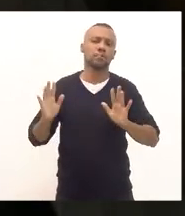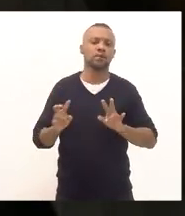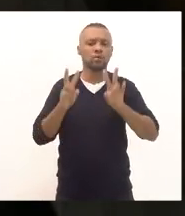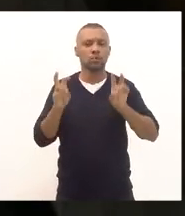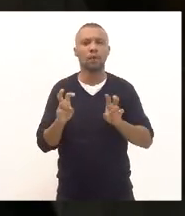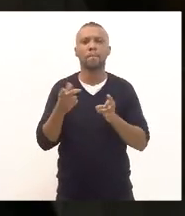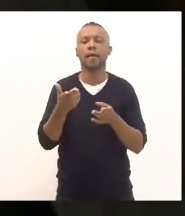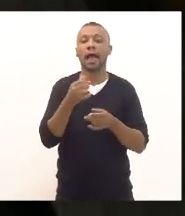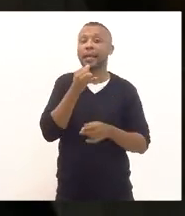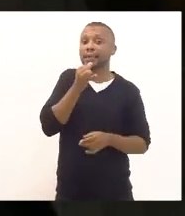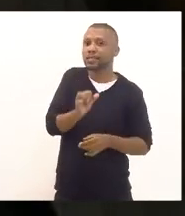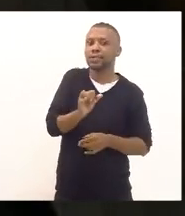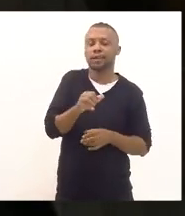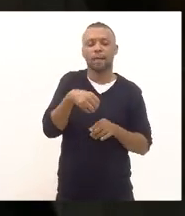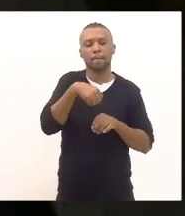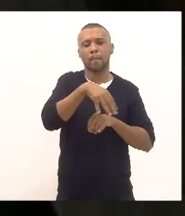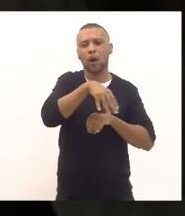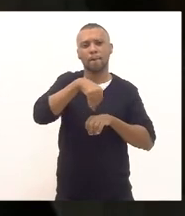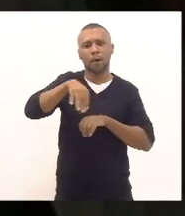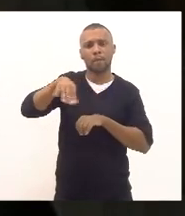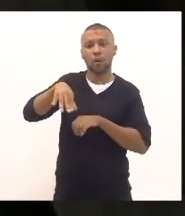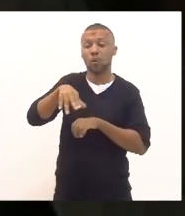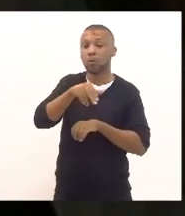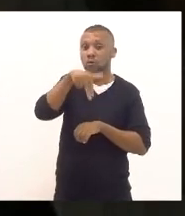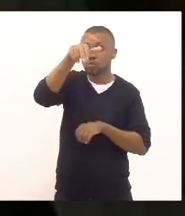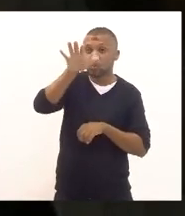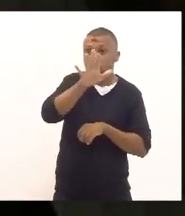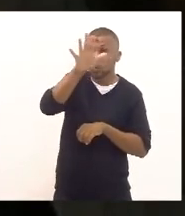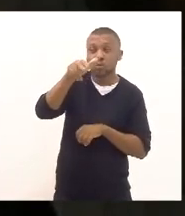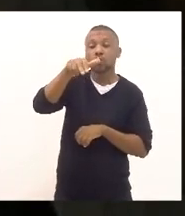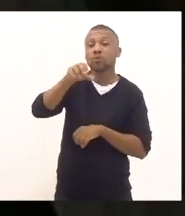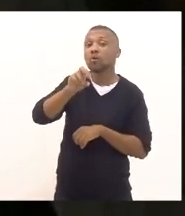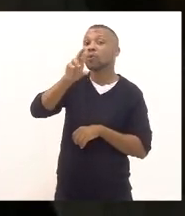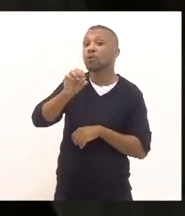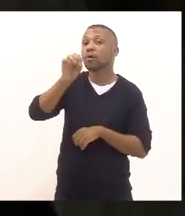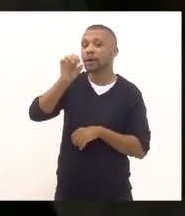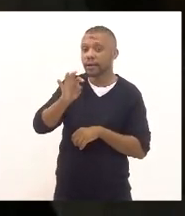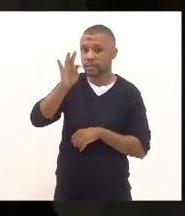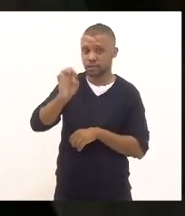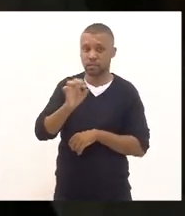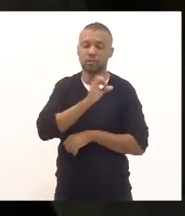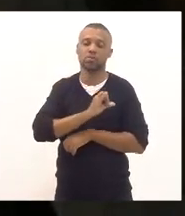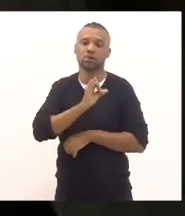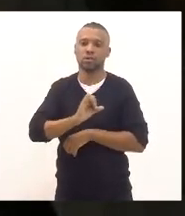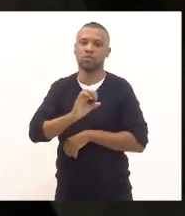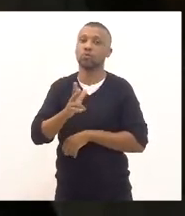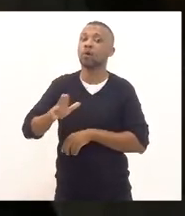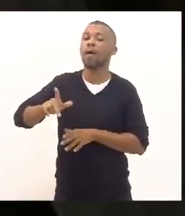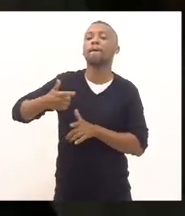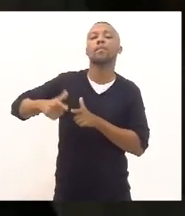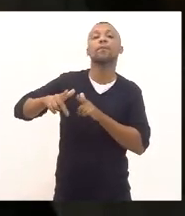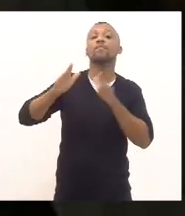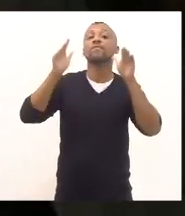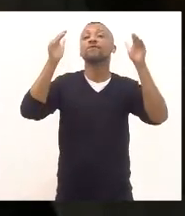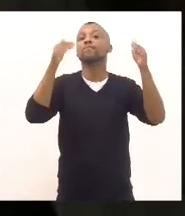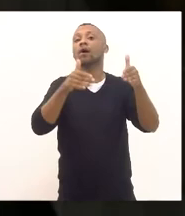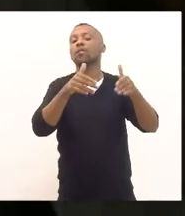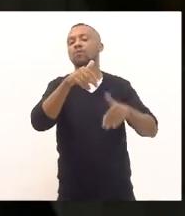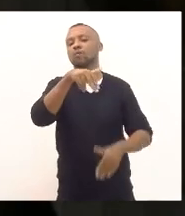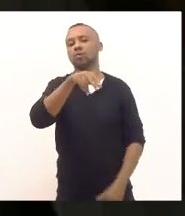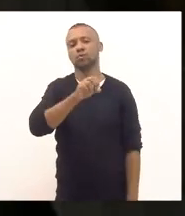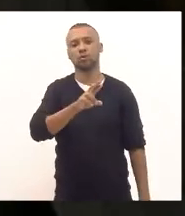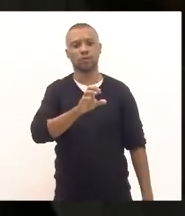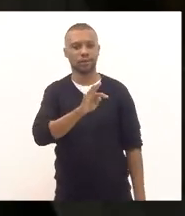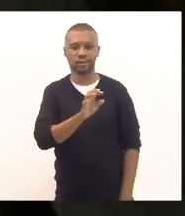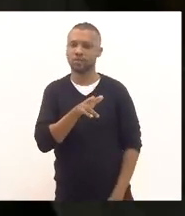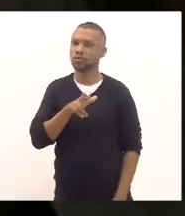distribuição de energia elétrica no Noroeste o cabelo e saída é bom dizer que esse não é o problema é distrital Noroeste mas